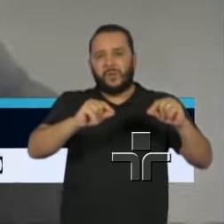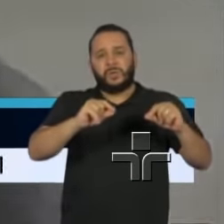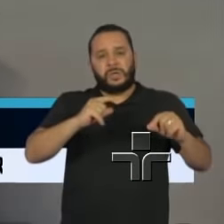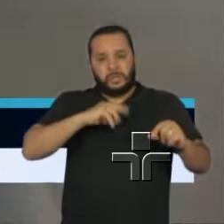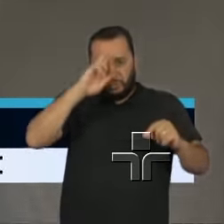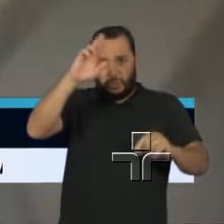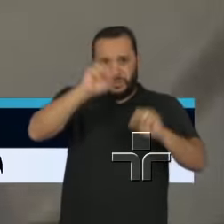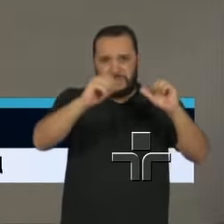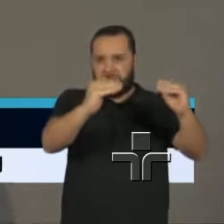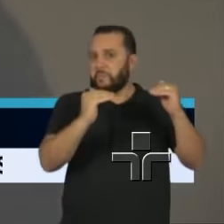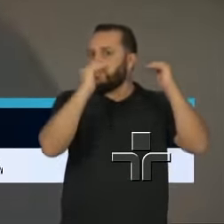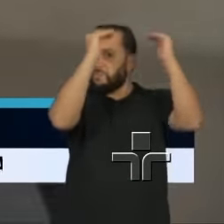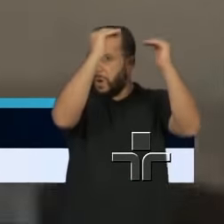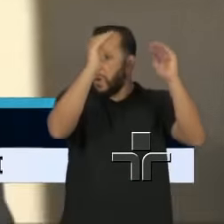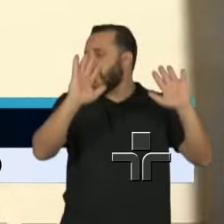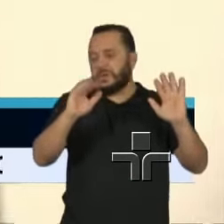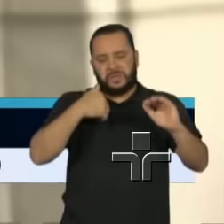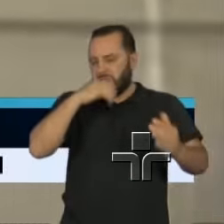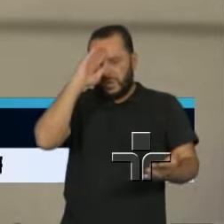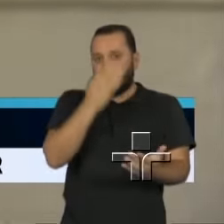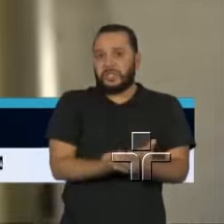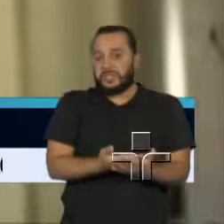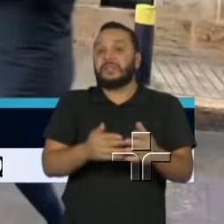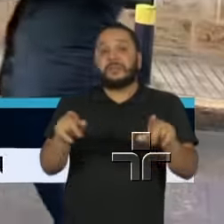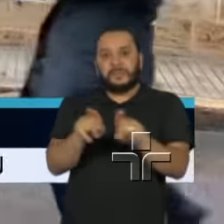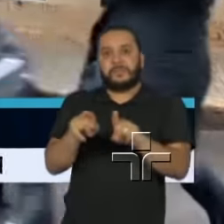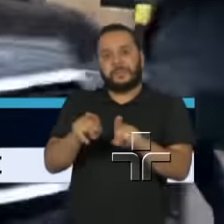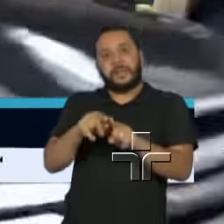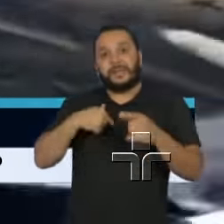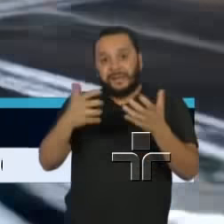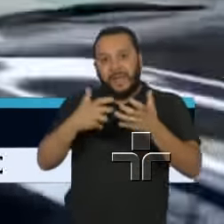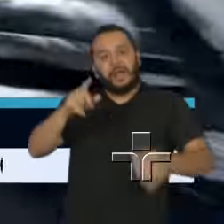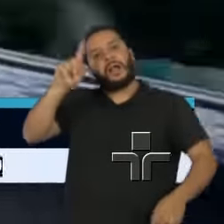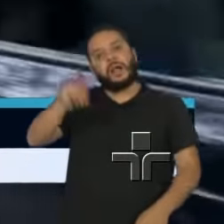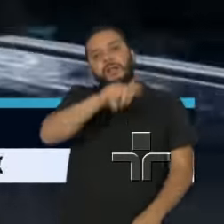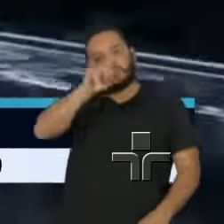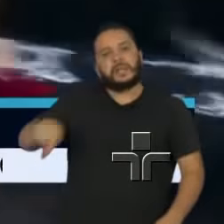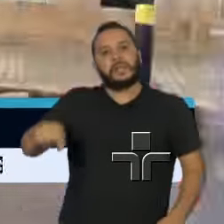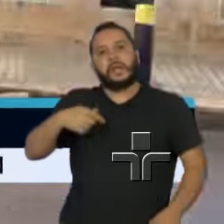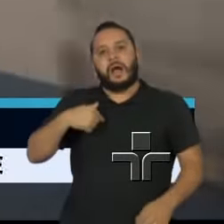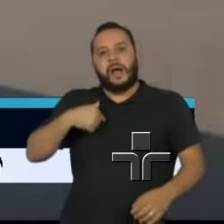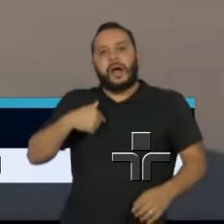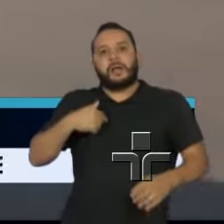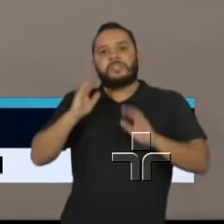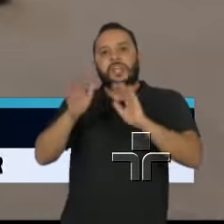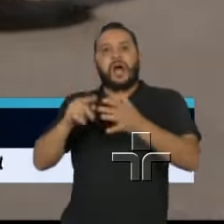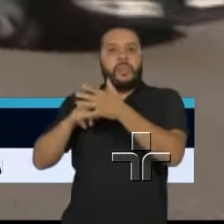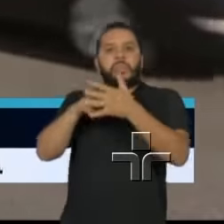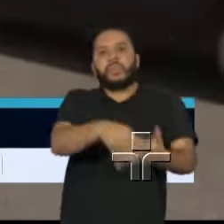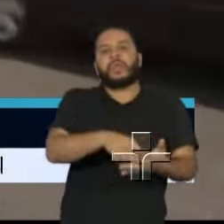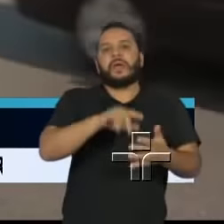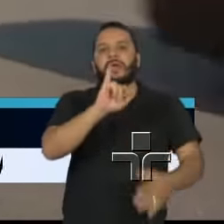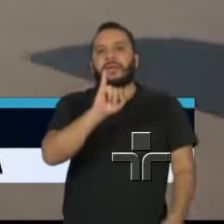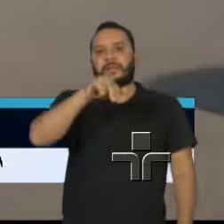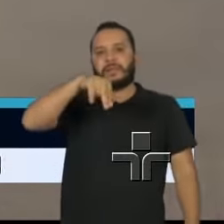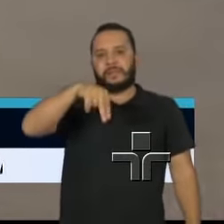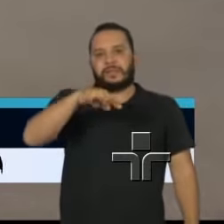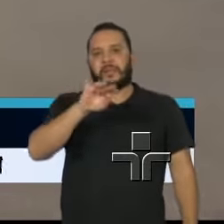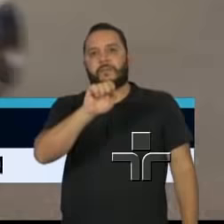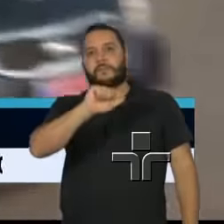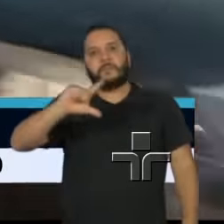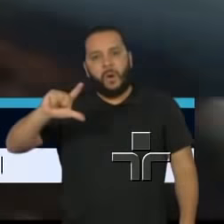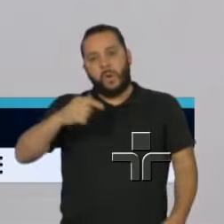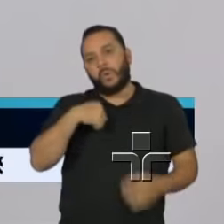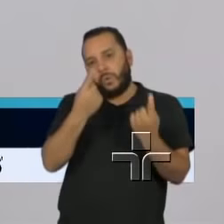tem de cancelar o alerta vermelho da Interpol contra ele e que, por isso, não pretende deixar o Líbano, um país que não extradita